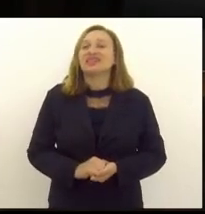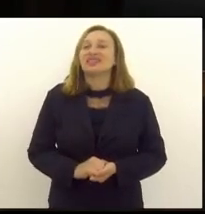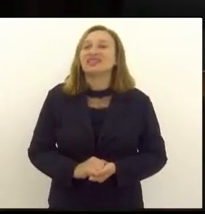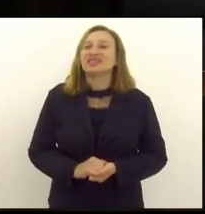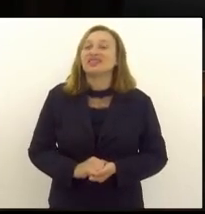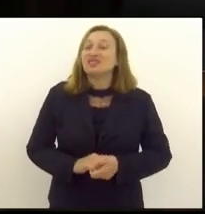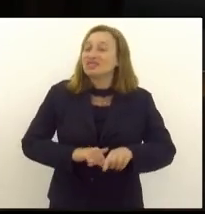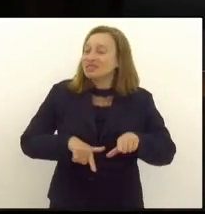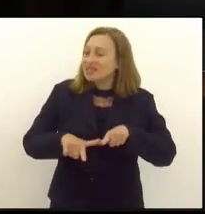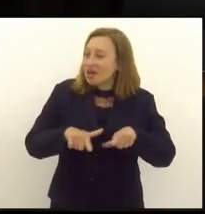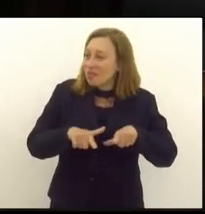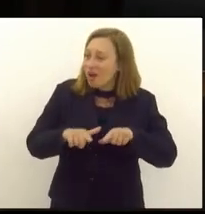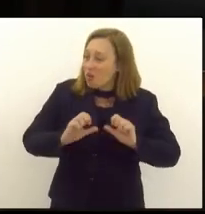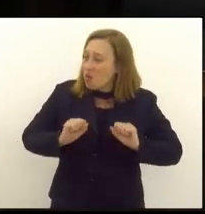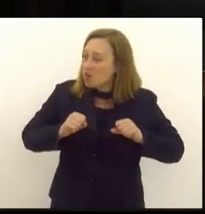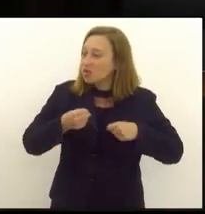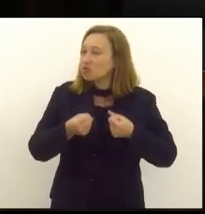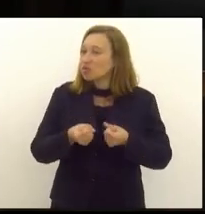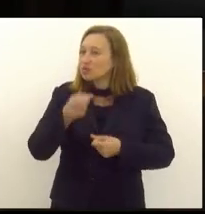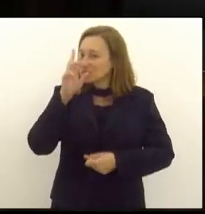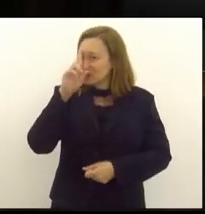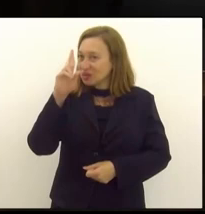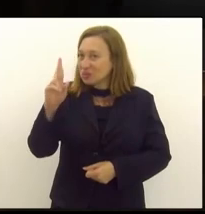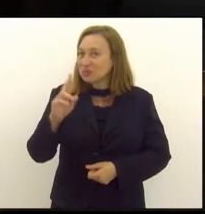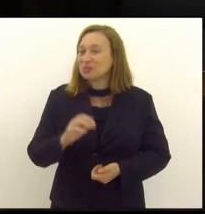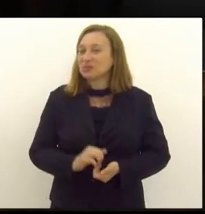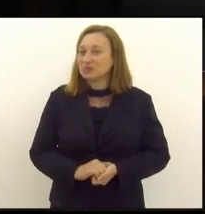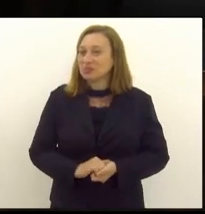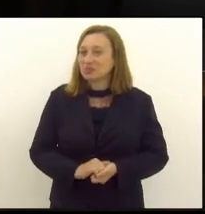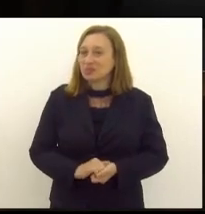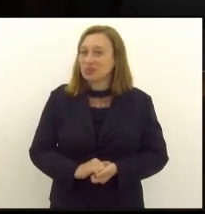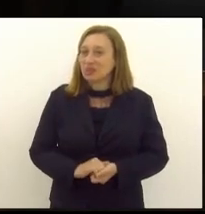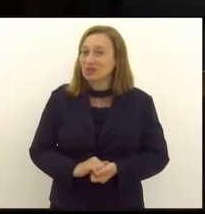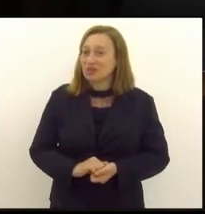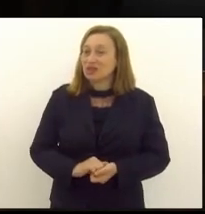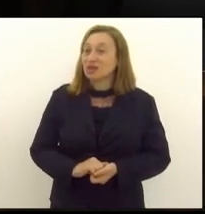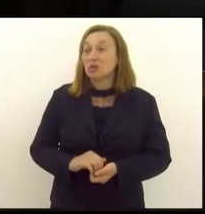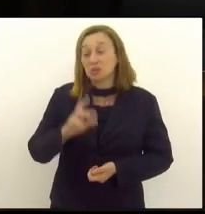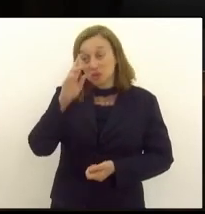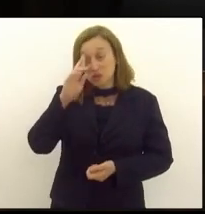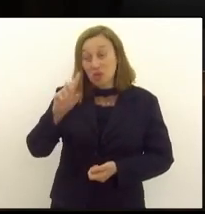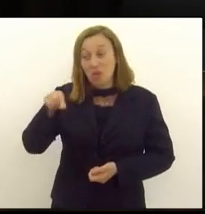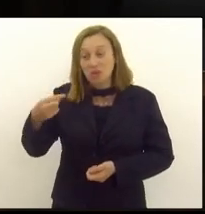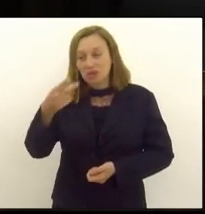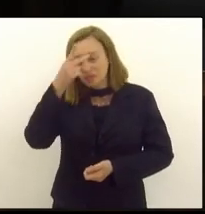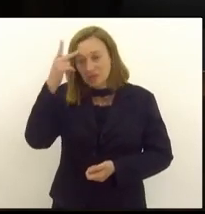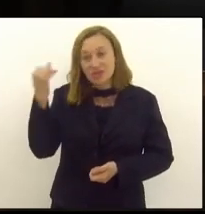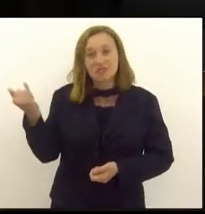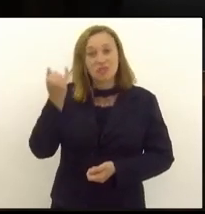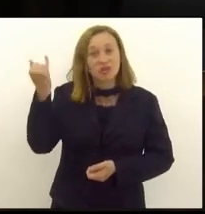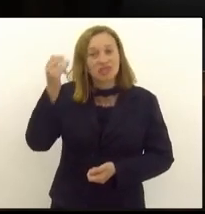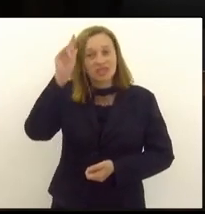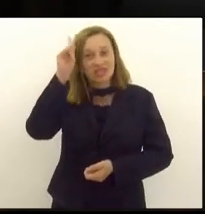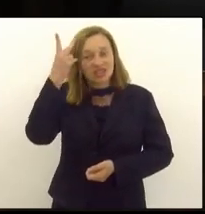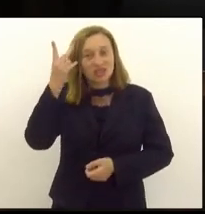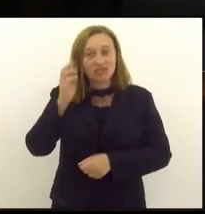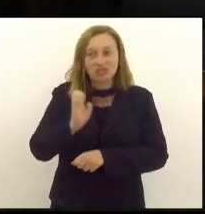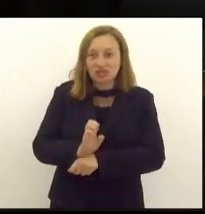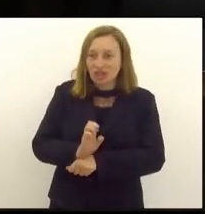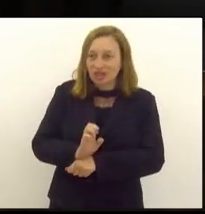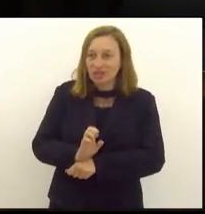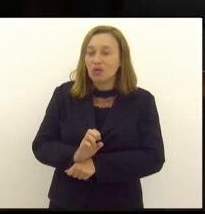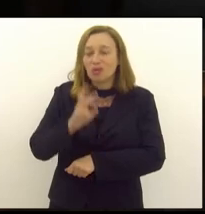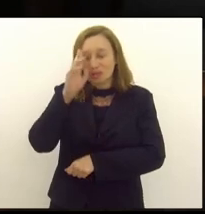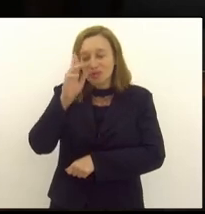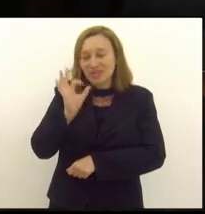pelo trabalho e pelo empenho do senhor, o senhor é uma outra figura importante da história do nosso Estado. O senhor